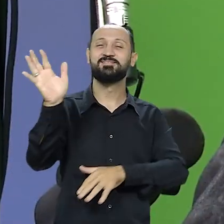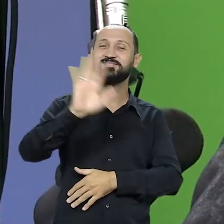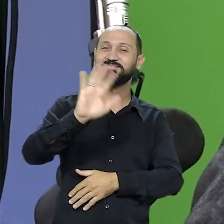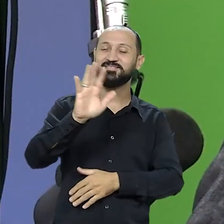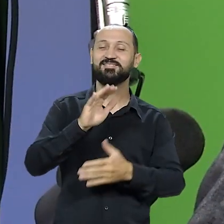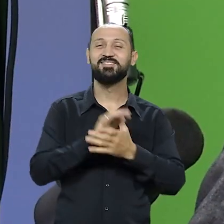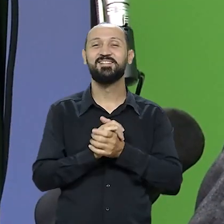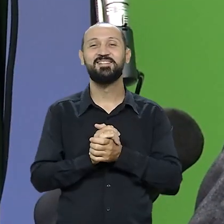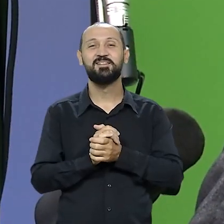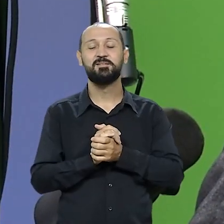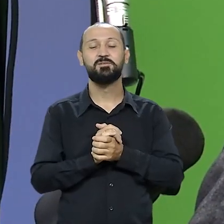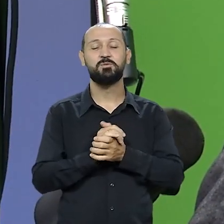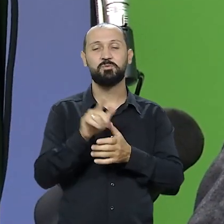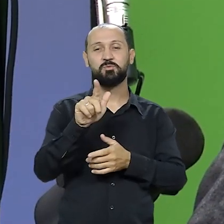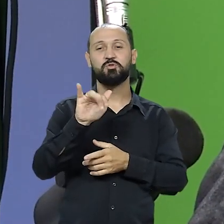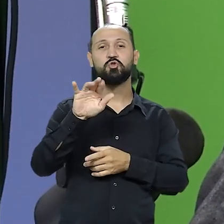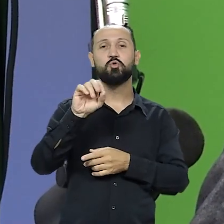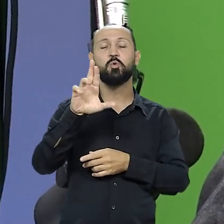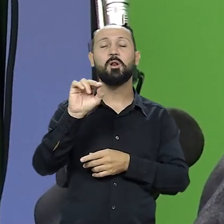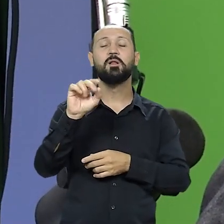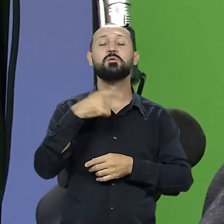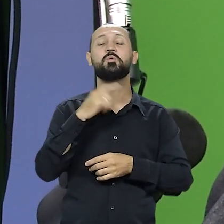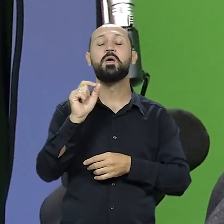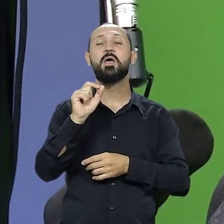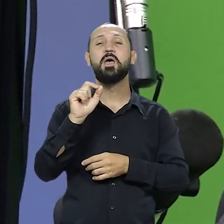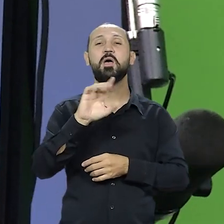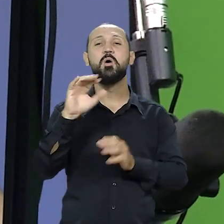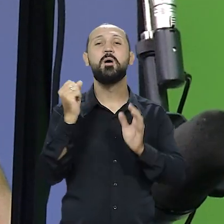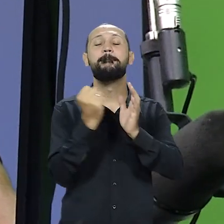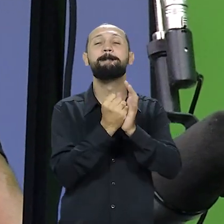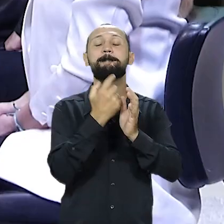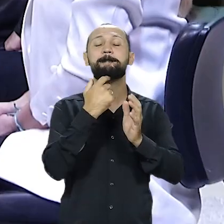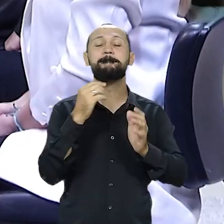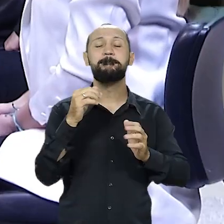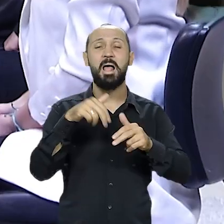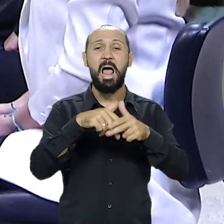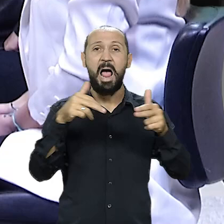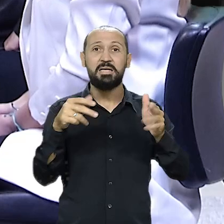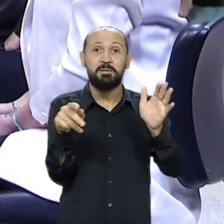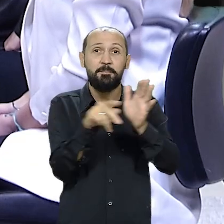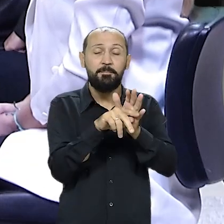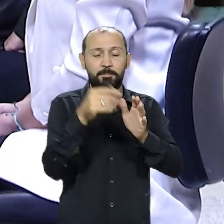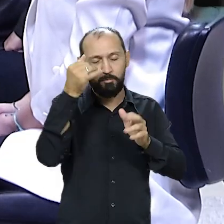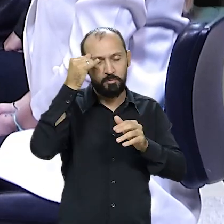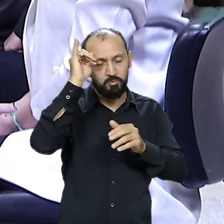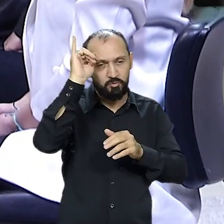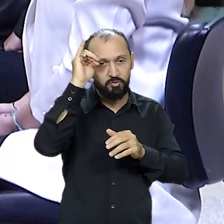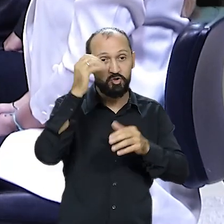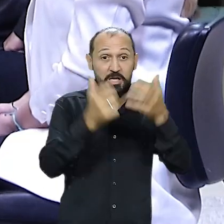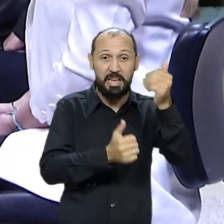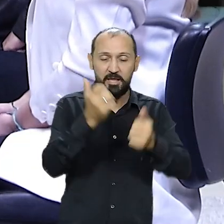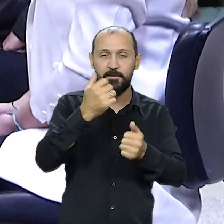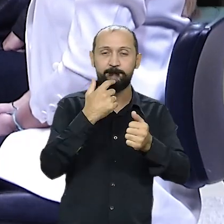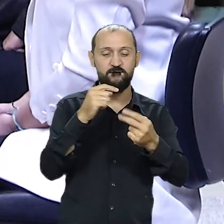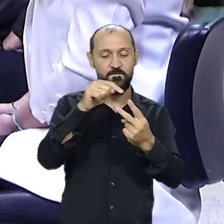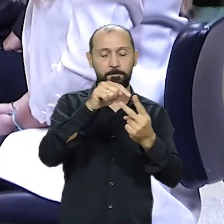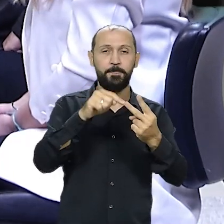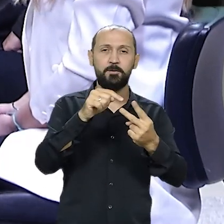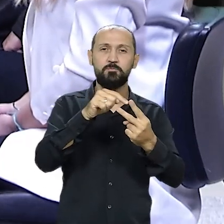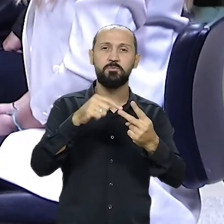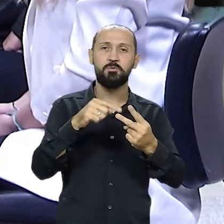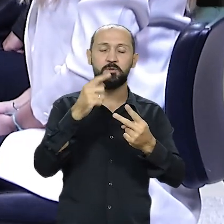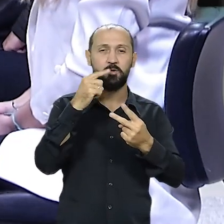mas olá para todo mundo. Girolando é uma raça leiteira. É uma raça de cruzamento de 2